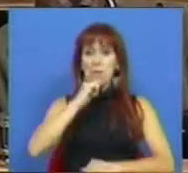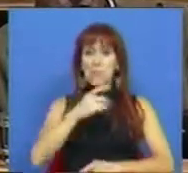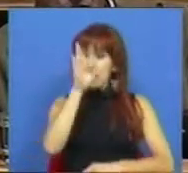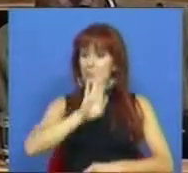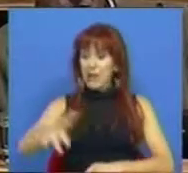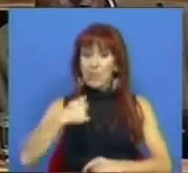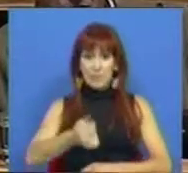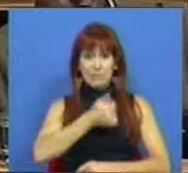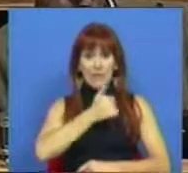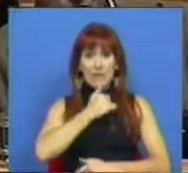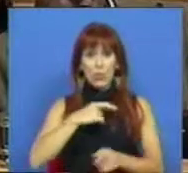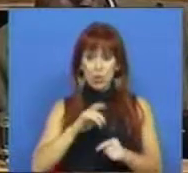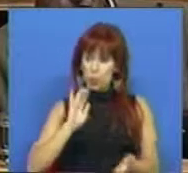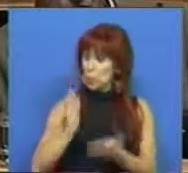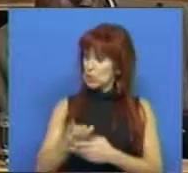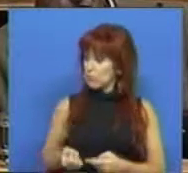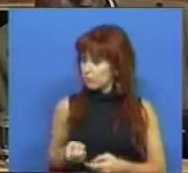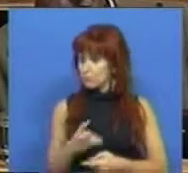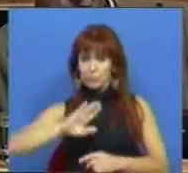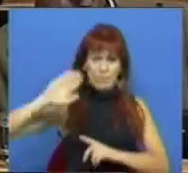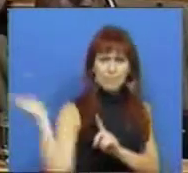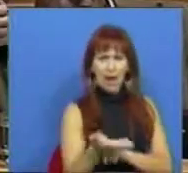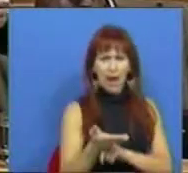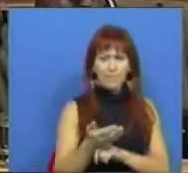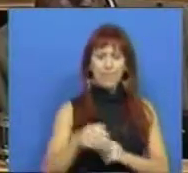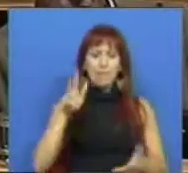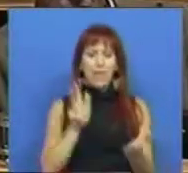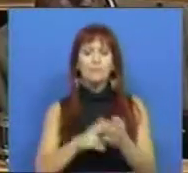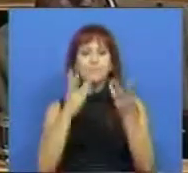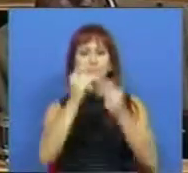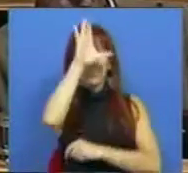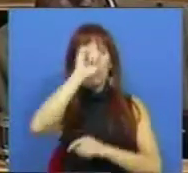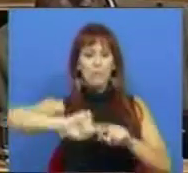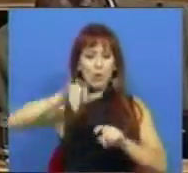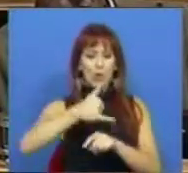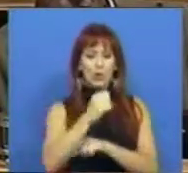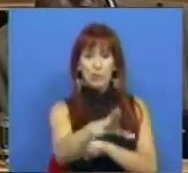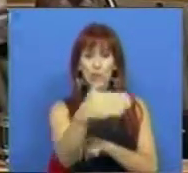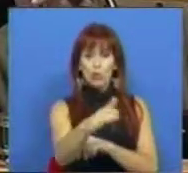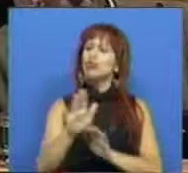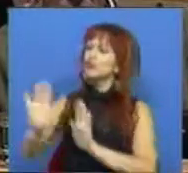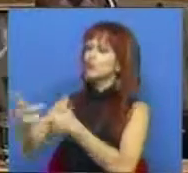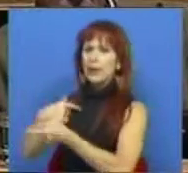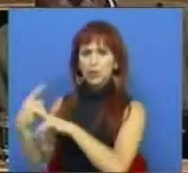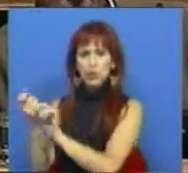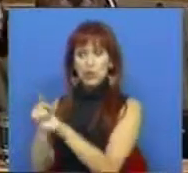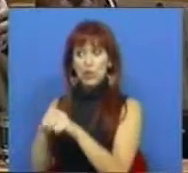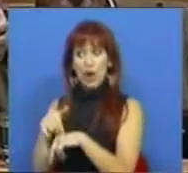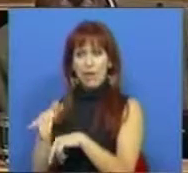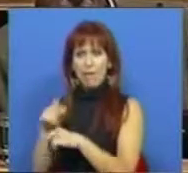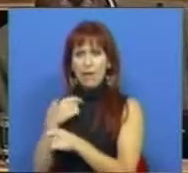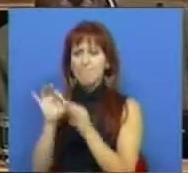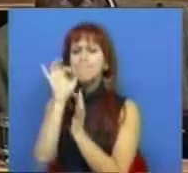ser aplicadas as medidas do último pacote de austeridade aprovado no Orçamento de Estado para 2011, já está a discutir e já